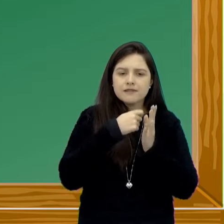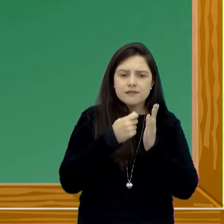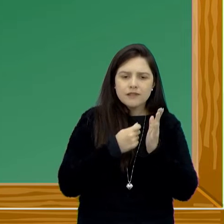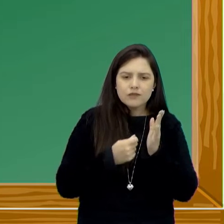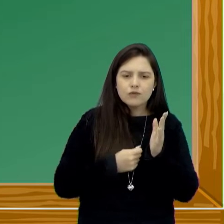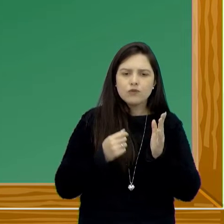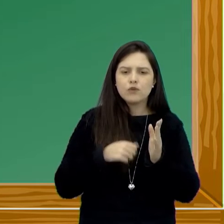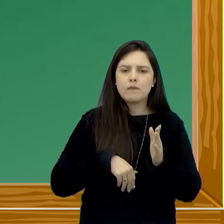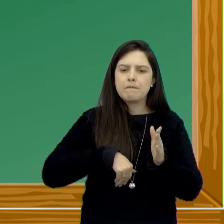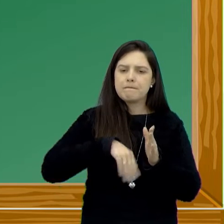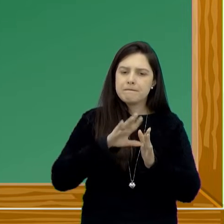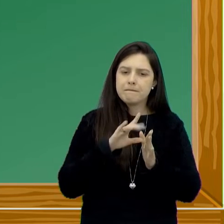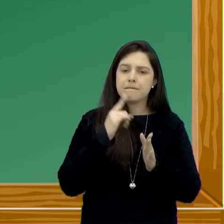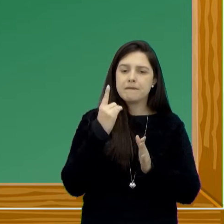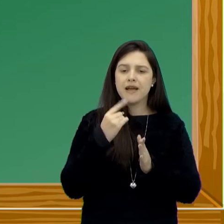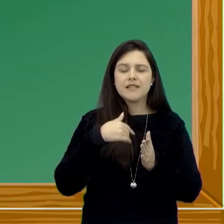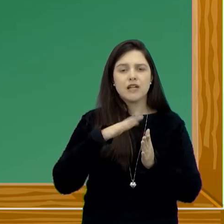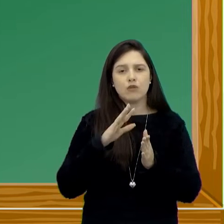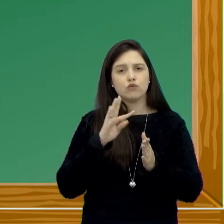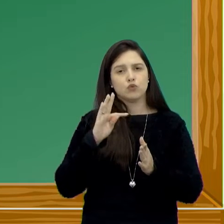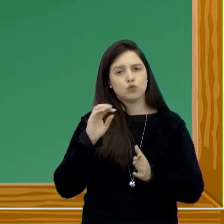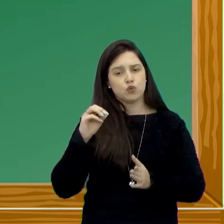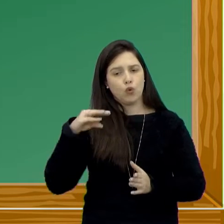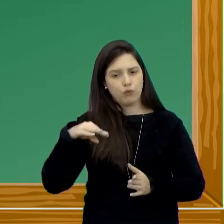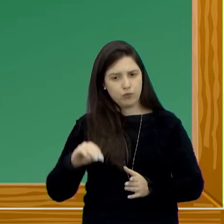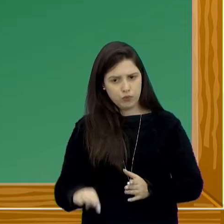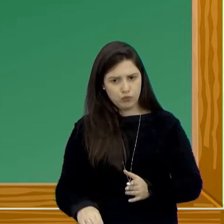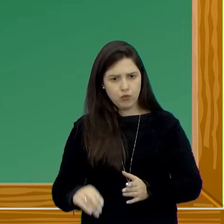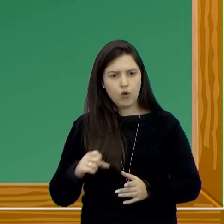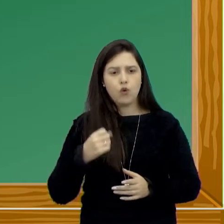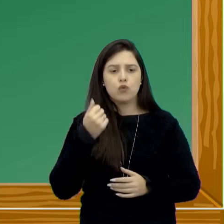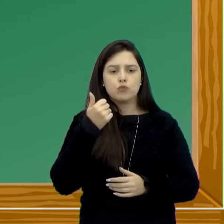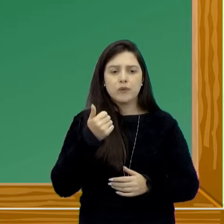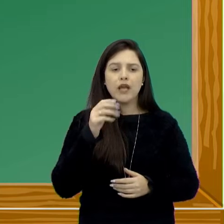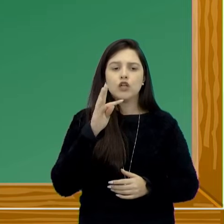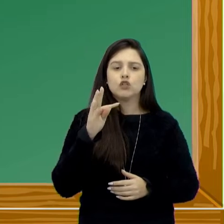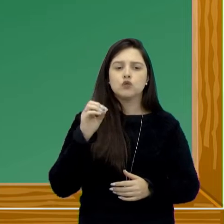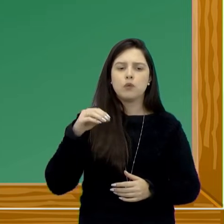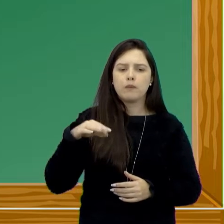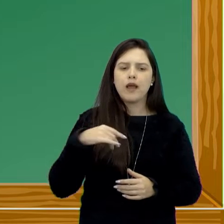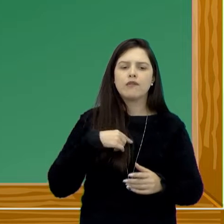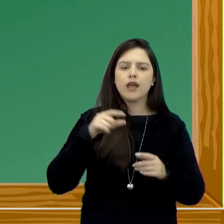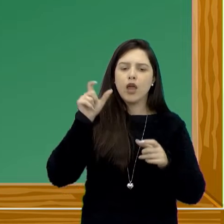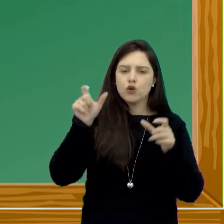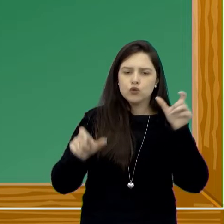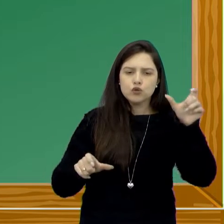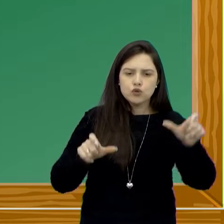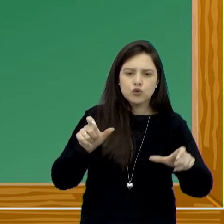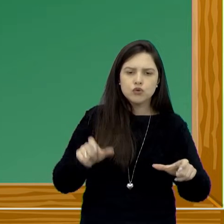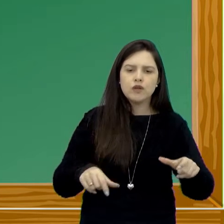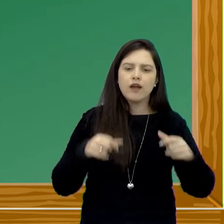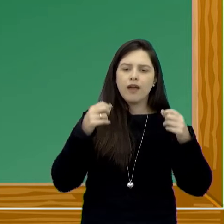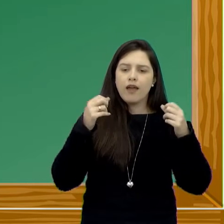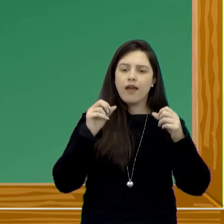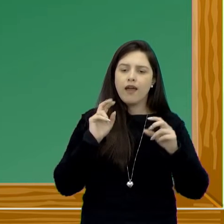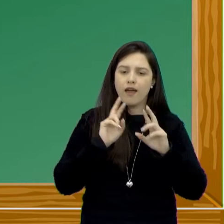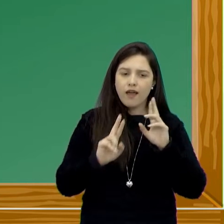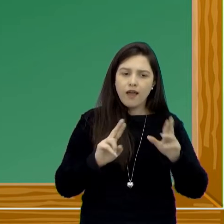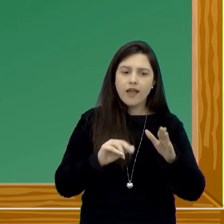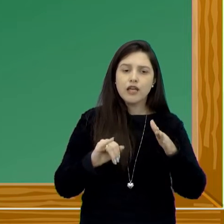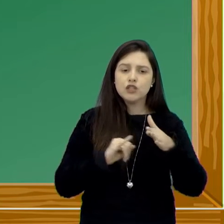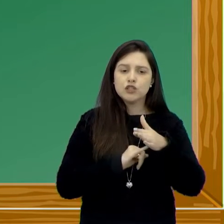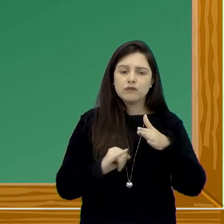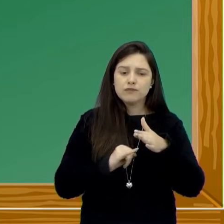é inscrito em um ou mais livros do tombo. Os bens tombados são sujeitos à fiscalização realizada pelo